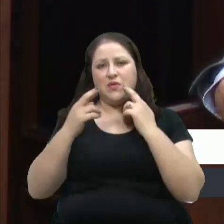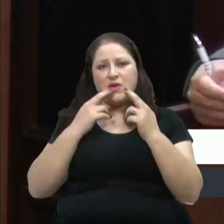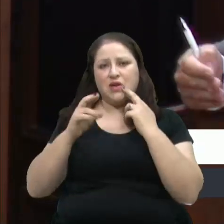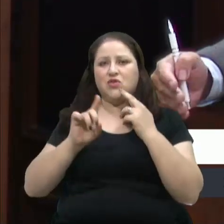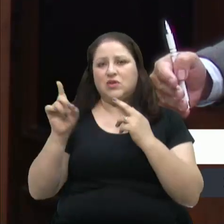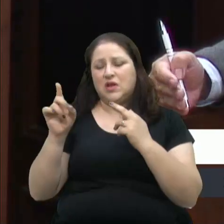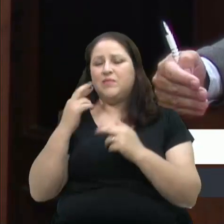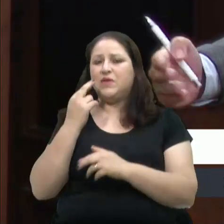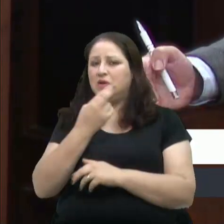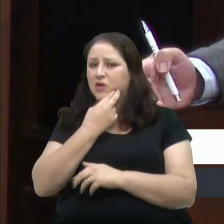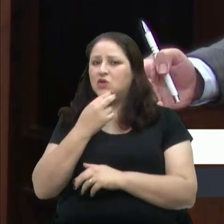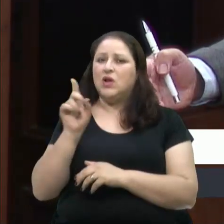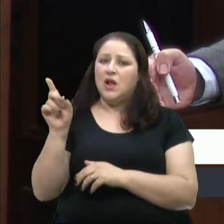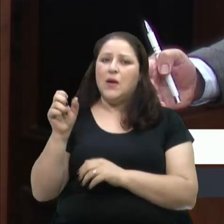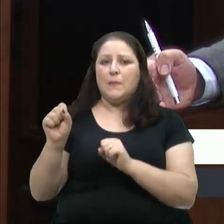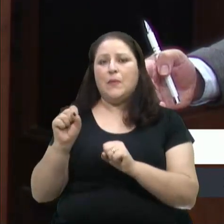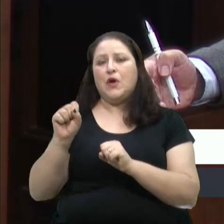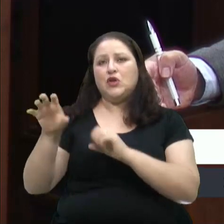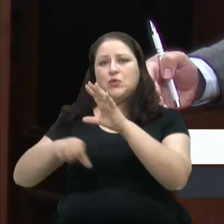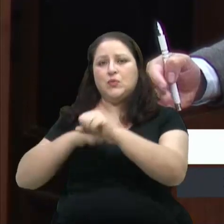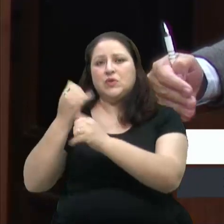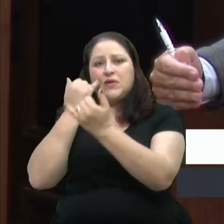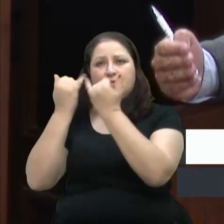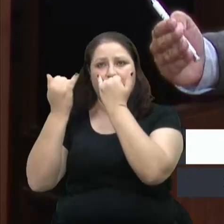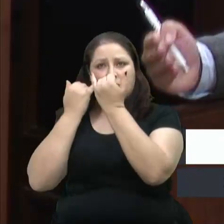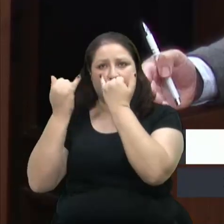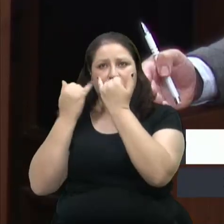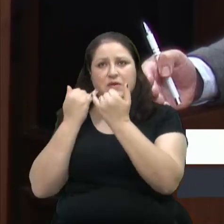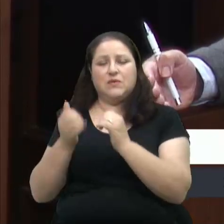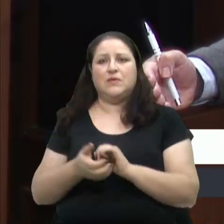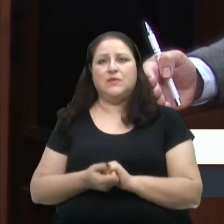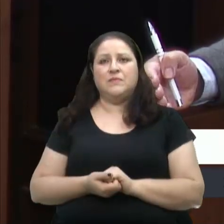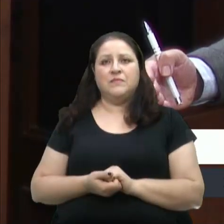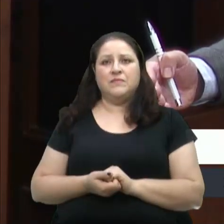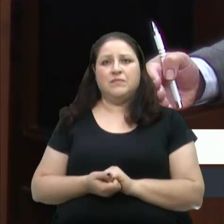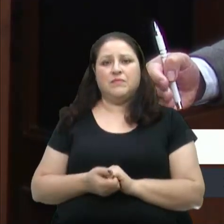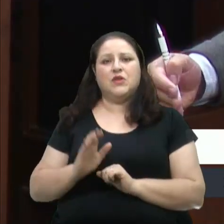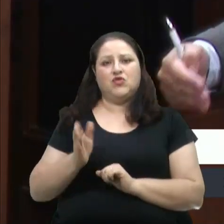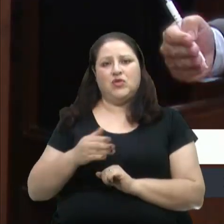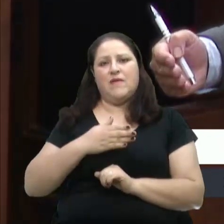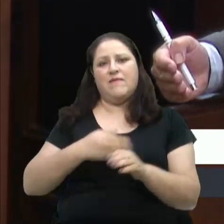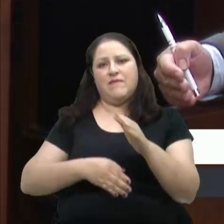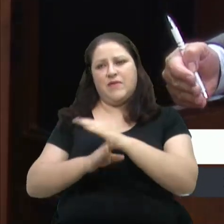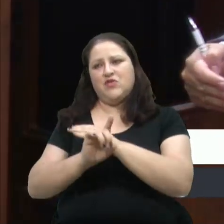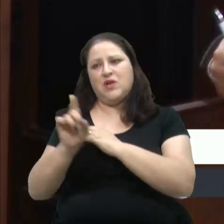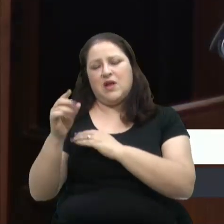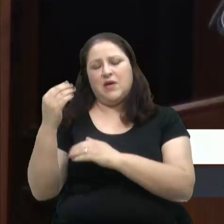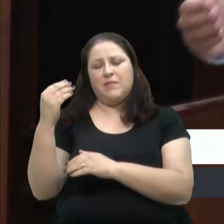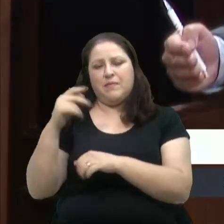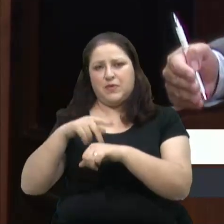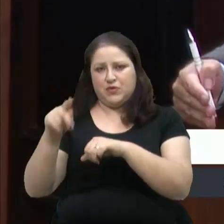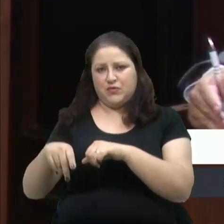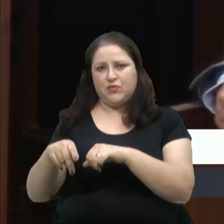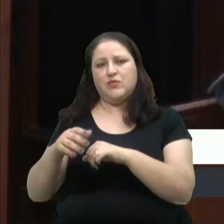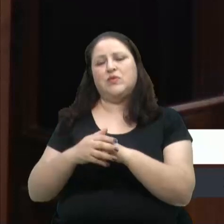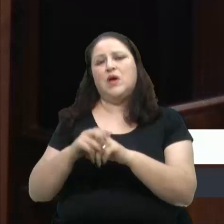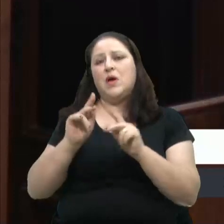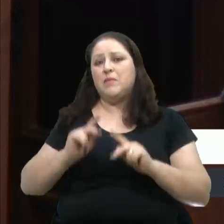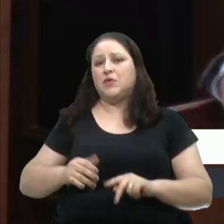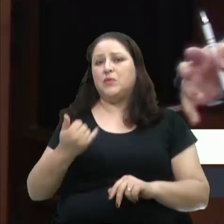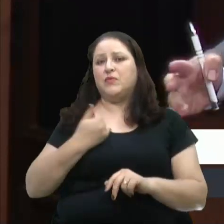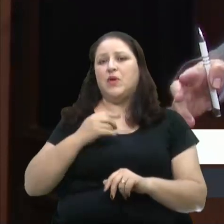que pode ser vou buscar essa essas informações lá vou já fui pra Passo Fundo não tive a oportunidade mas pessoas que foram lá